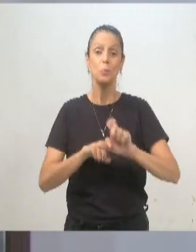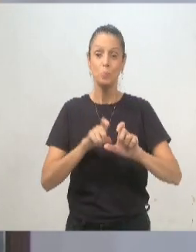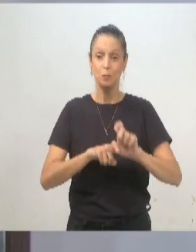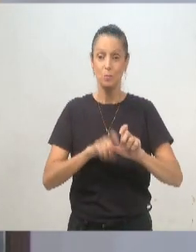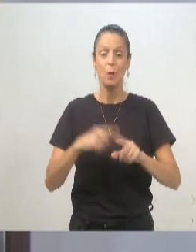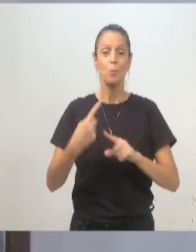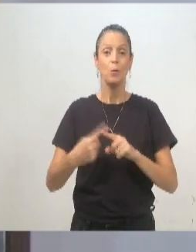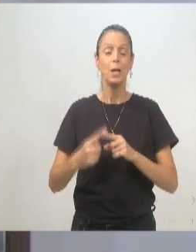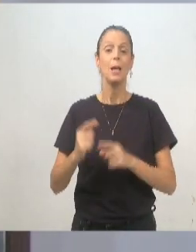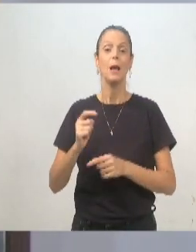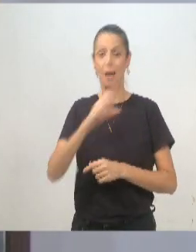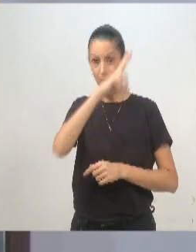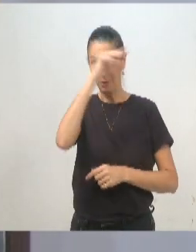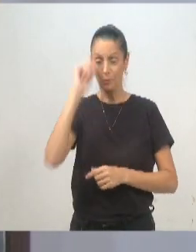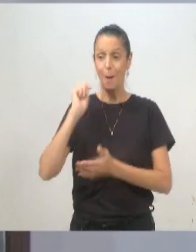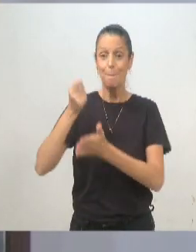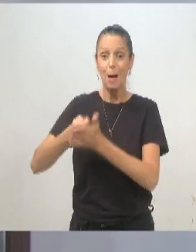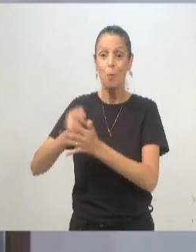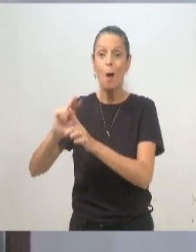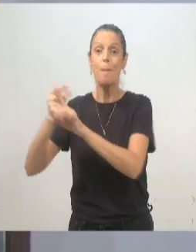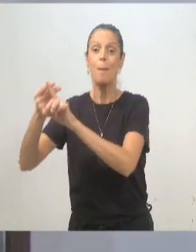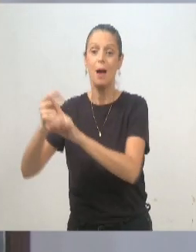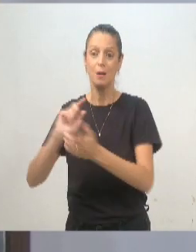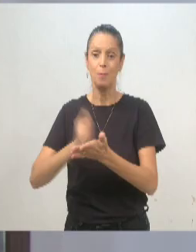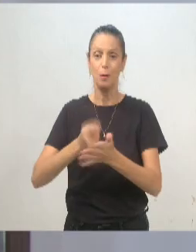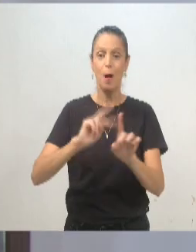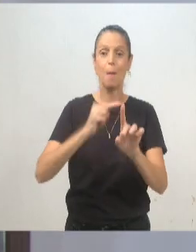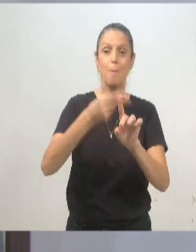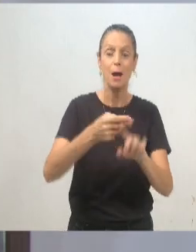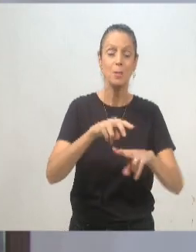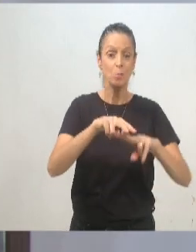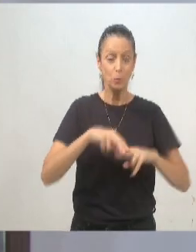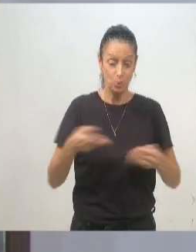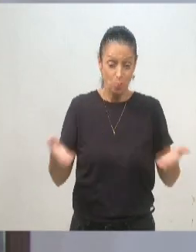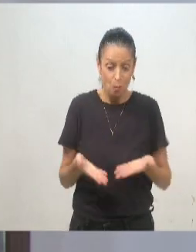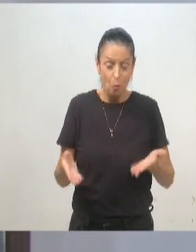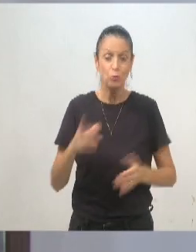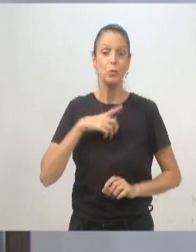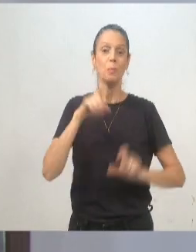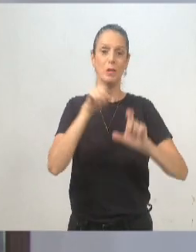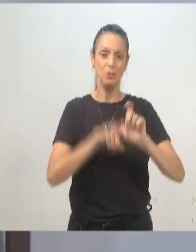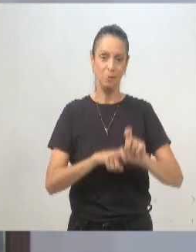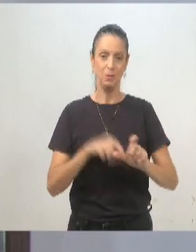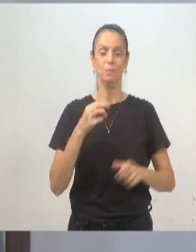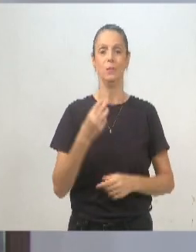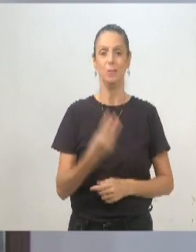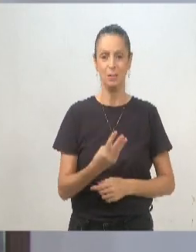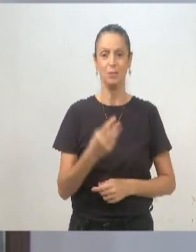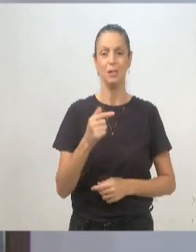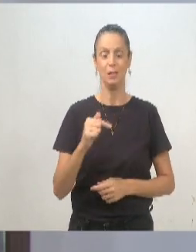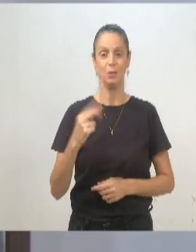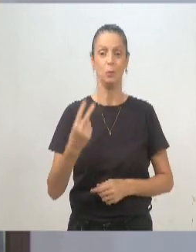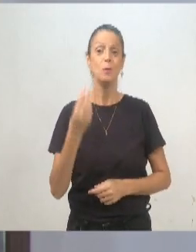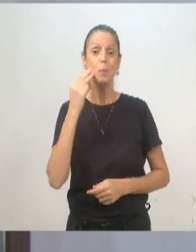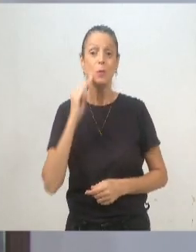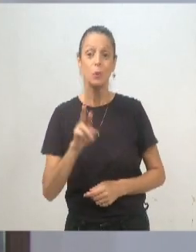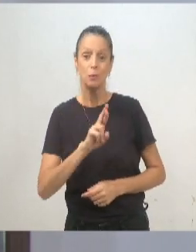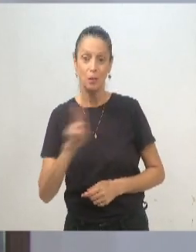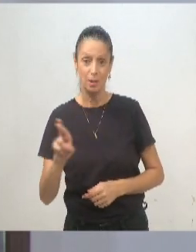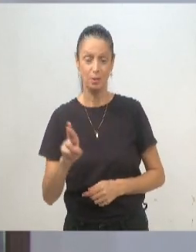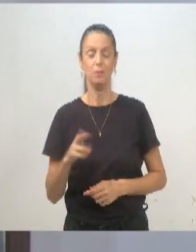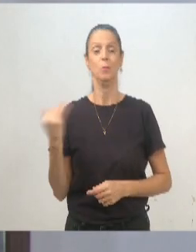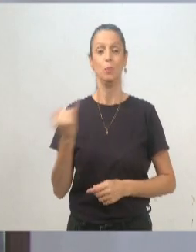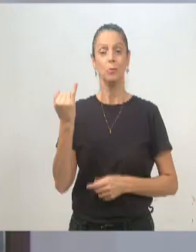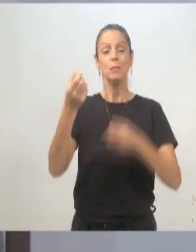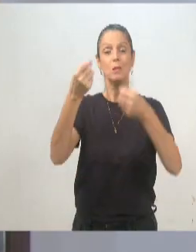educação e demais secretarias, que aponta essa diferença, esse déficit projetado de 372 milhões. É importante